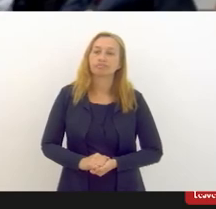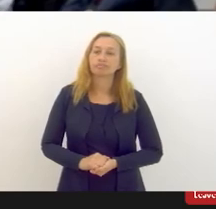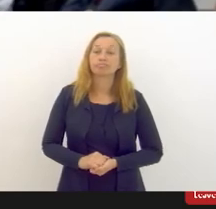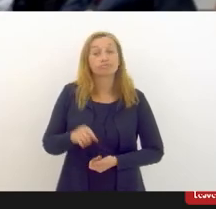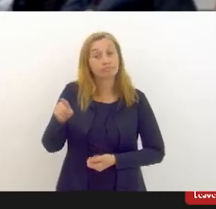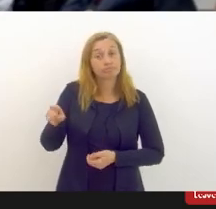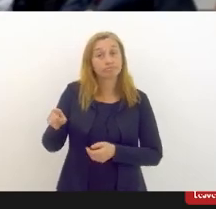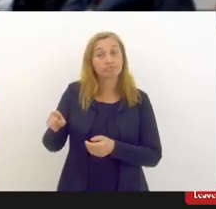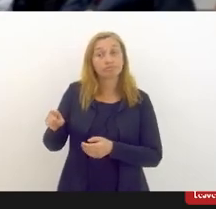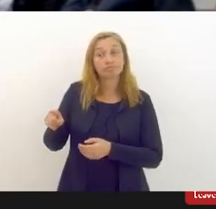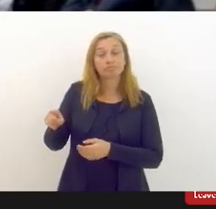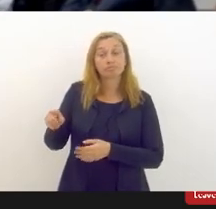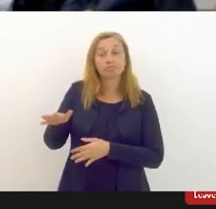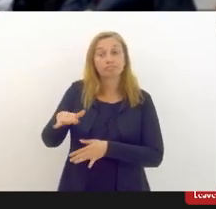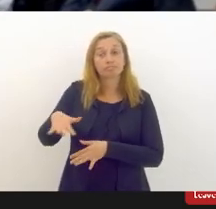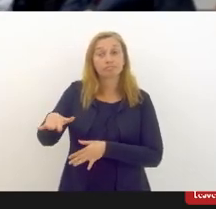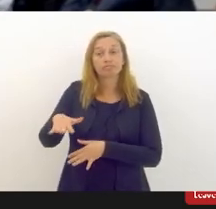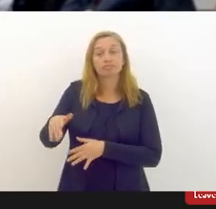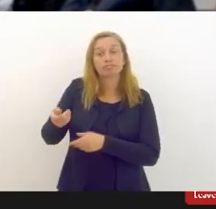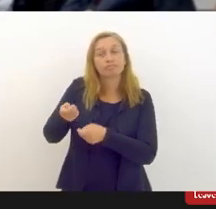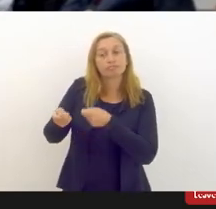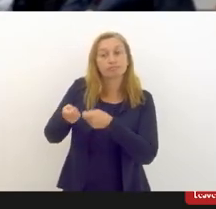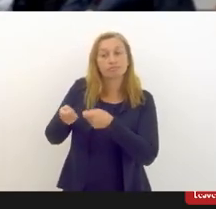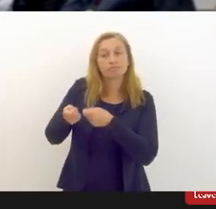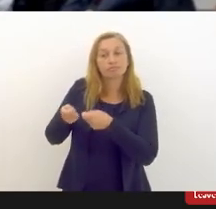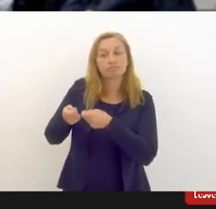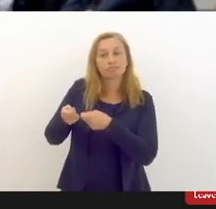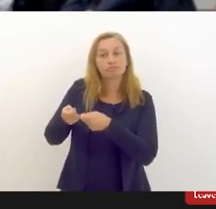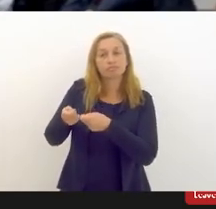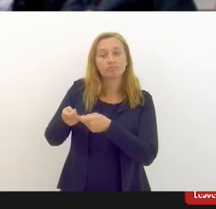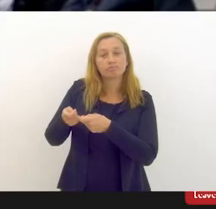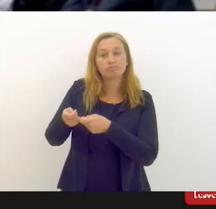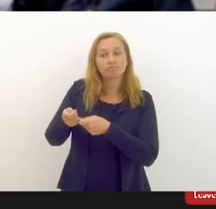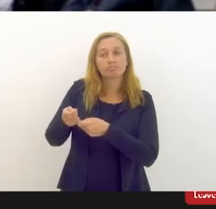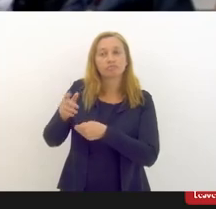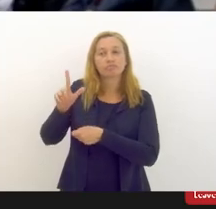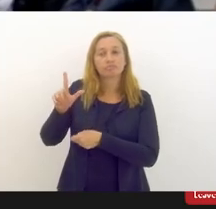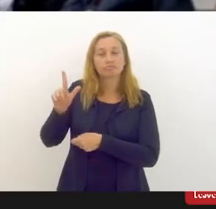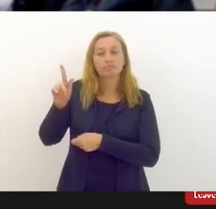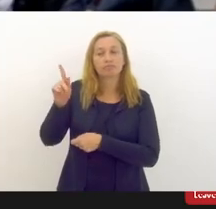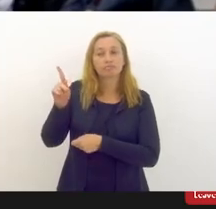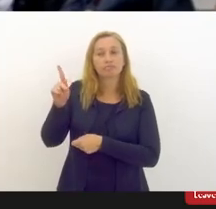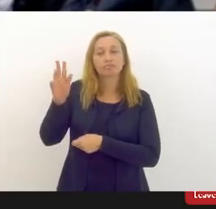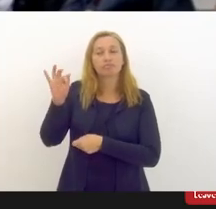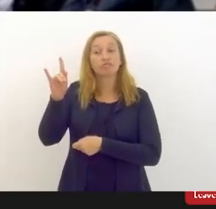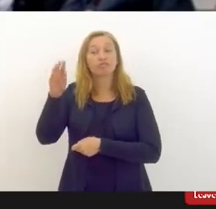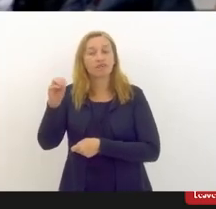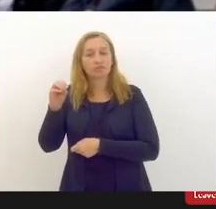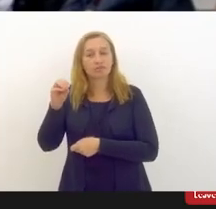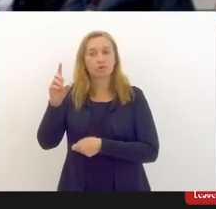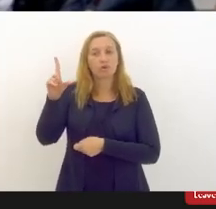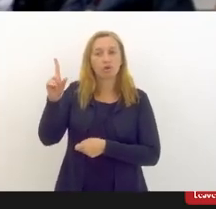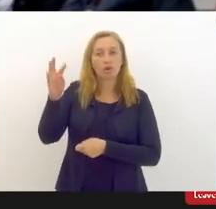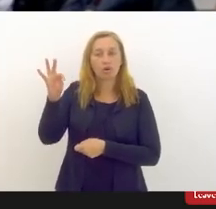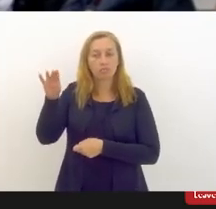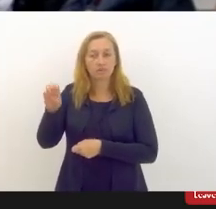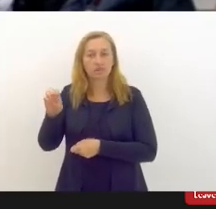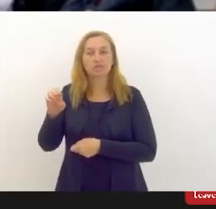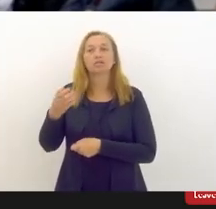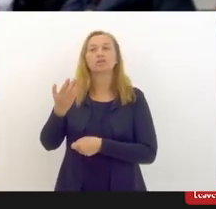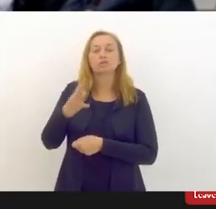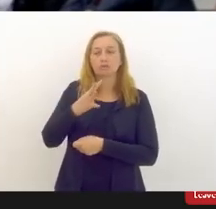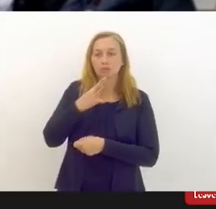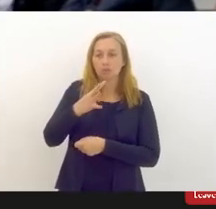Essa parte ela é controlada, e o professor Flávio Lopes conhece bem isso, pelas